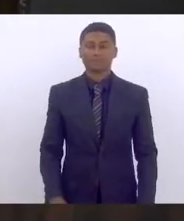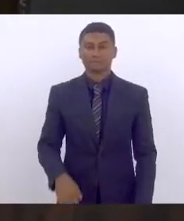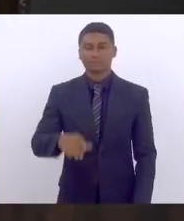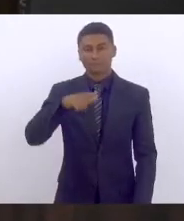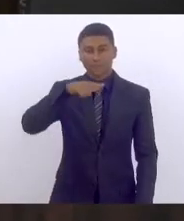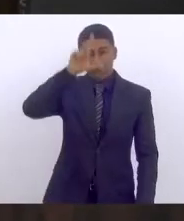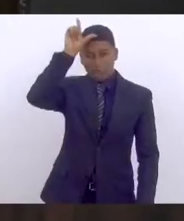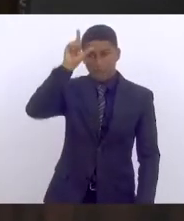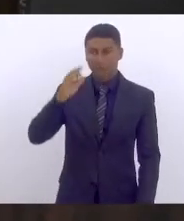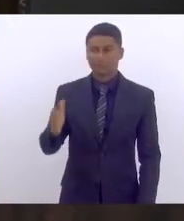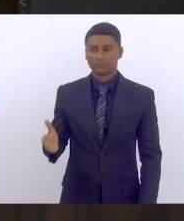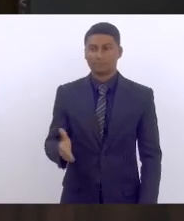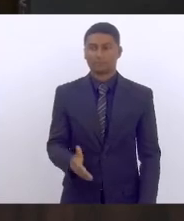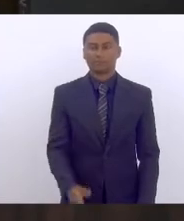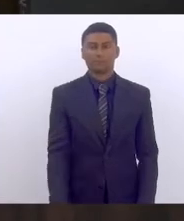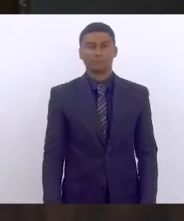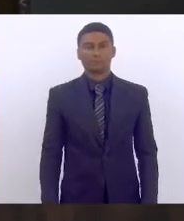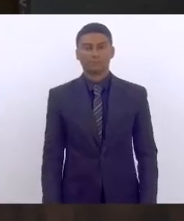Luiz Paulo.